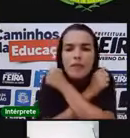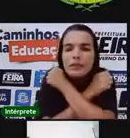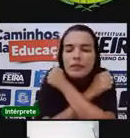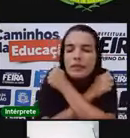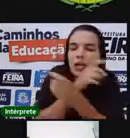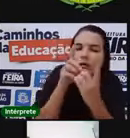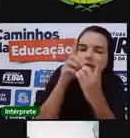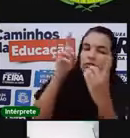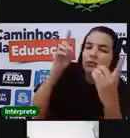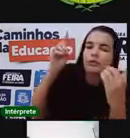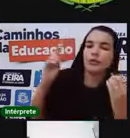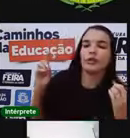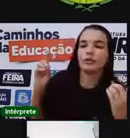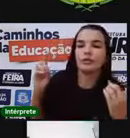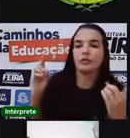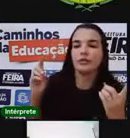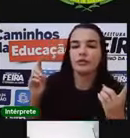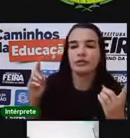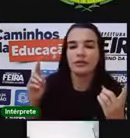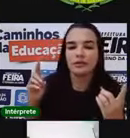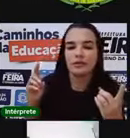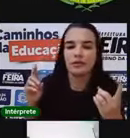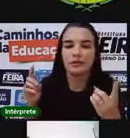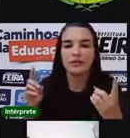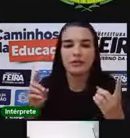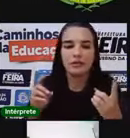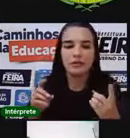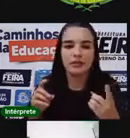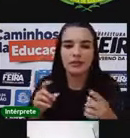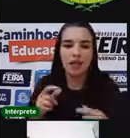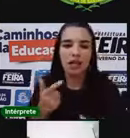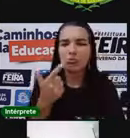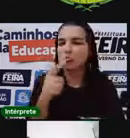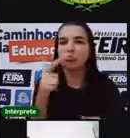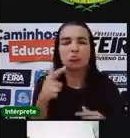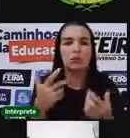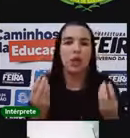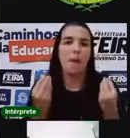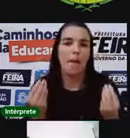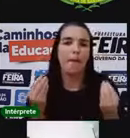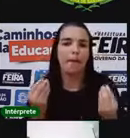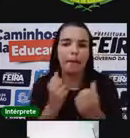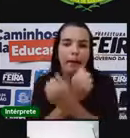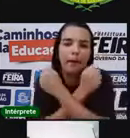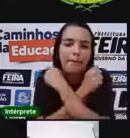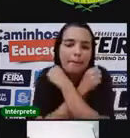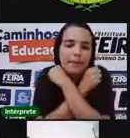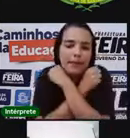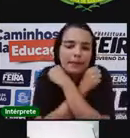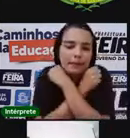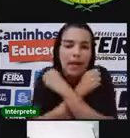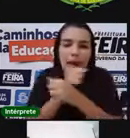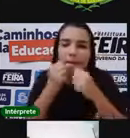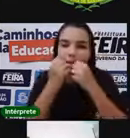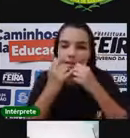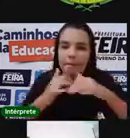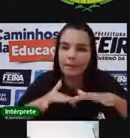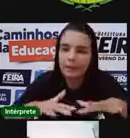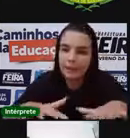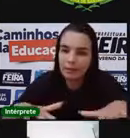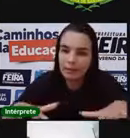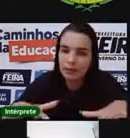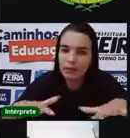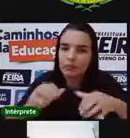Alguém escreveu lá no chat, esqueci de ver o nome, e disse assim, não dá para abraçar na pandemia, não dá. Por isso que Deus